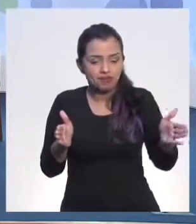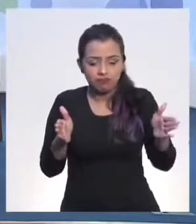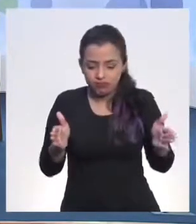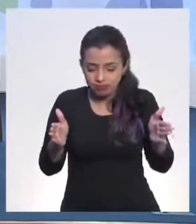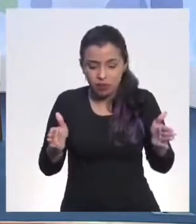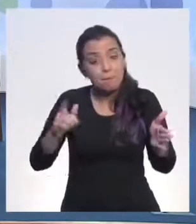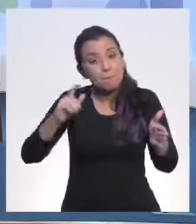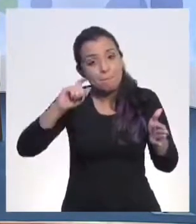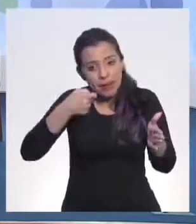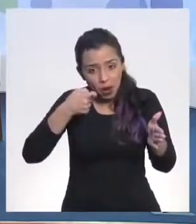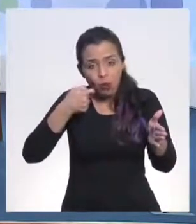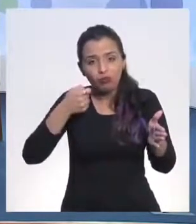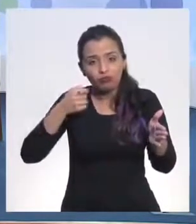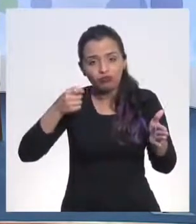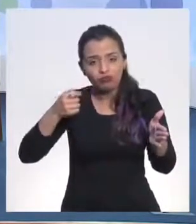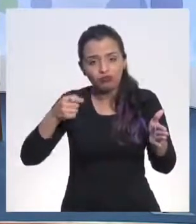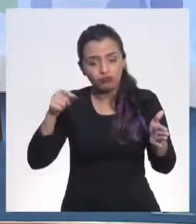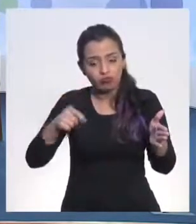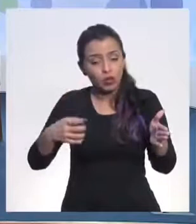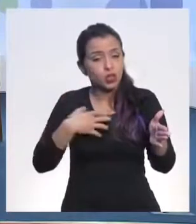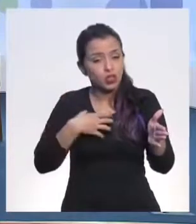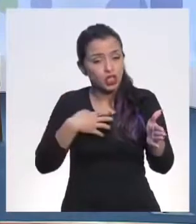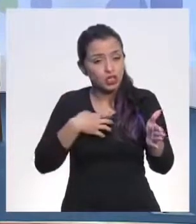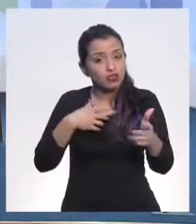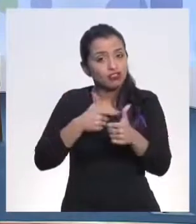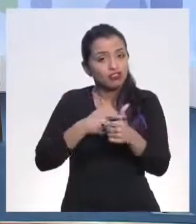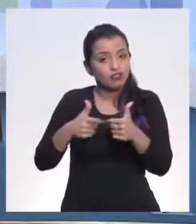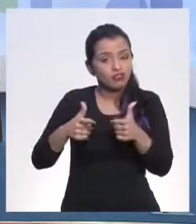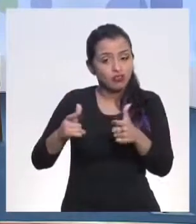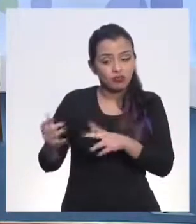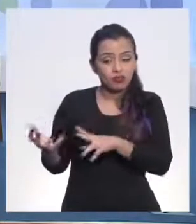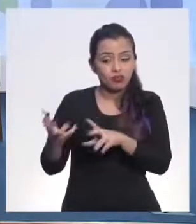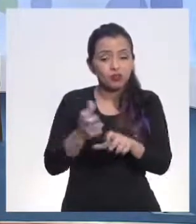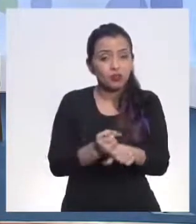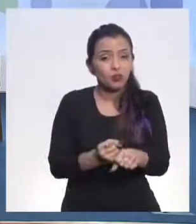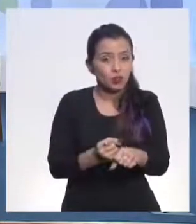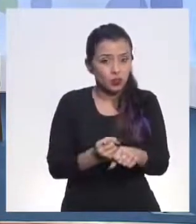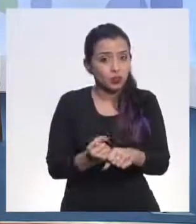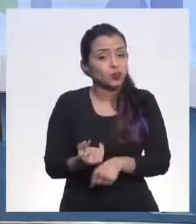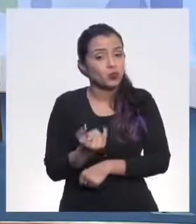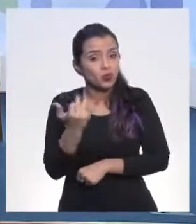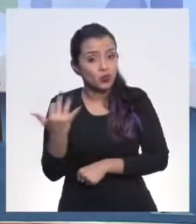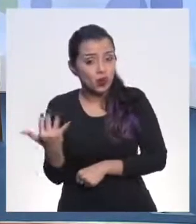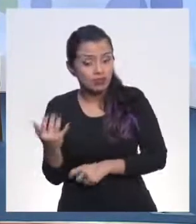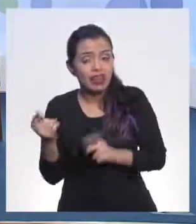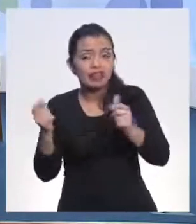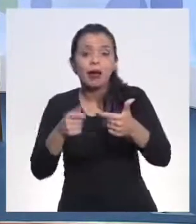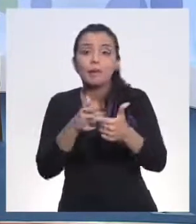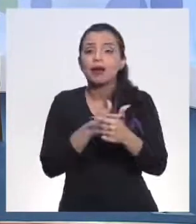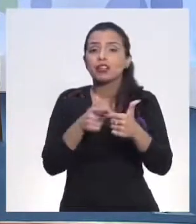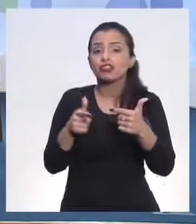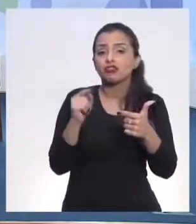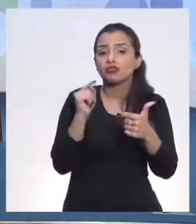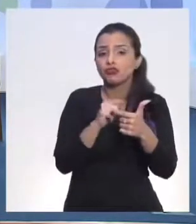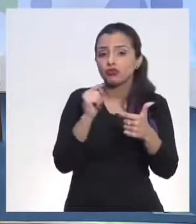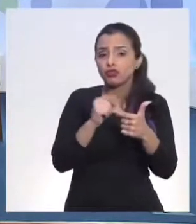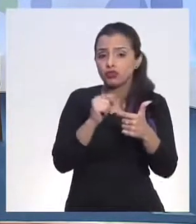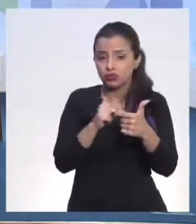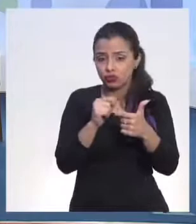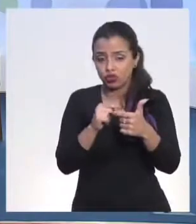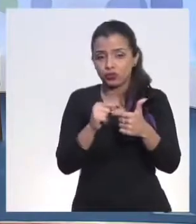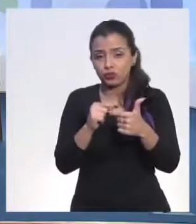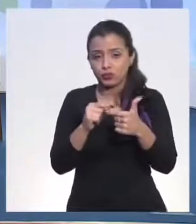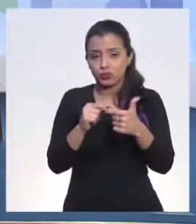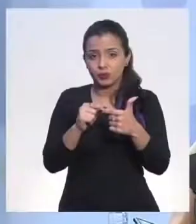forma de eu fazer uma divisão. Certo. Se eu tenho uma quantidade, eu tenho que ter esses divisores aí para saber em quanto eu vou dividir entre